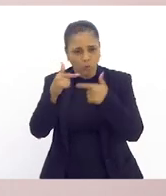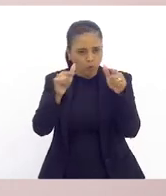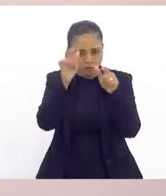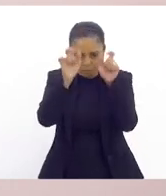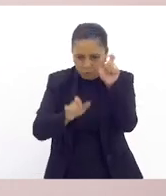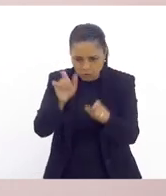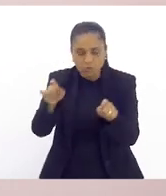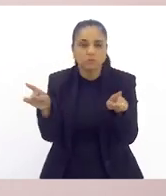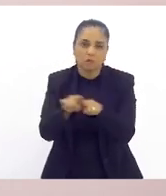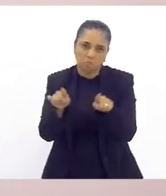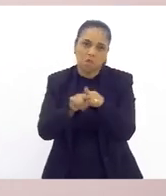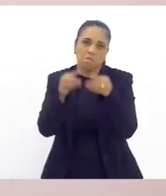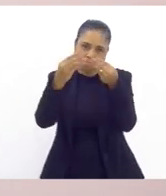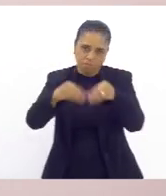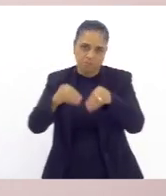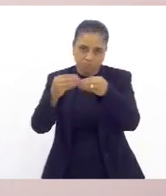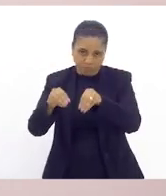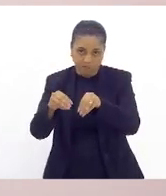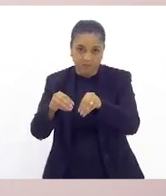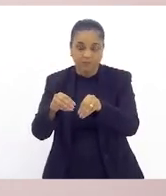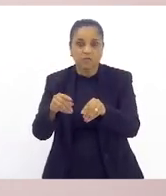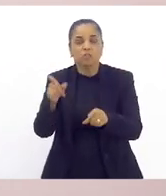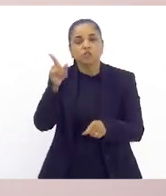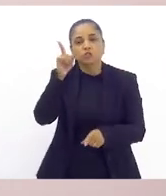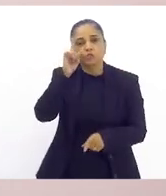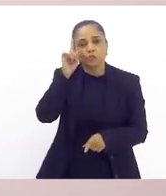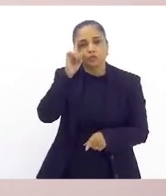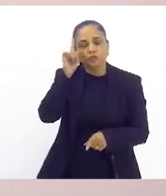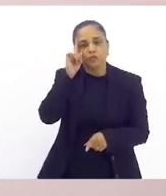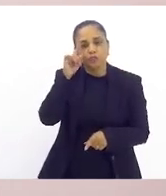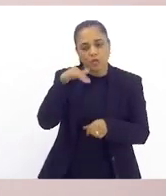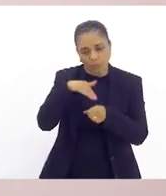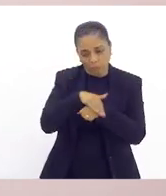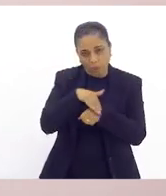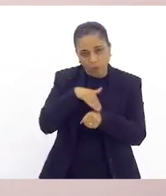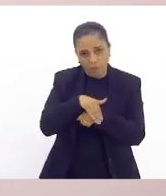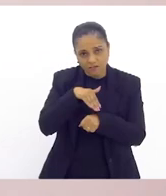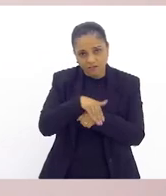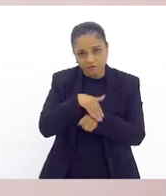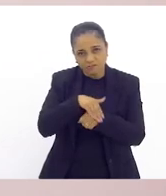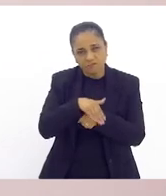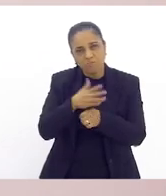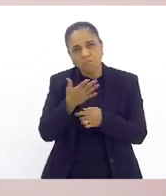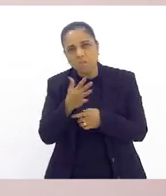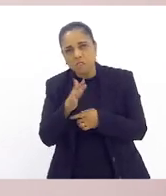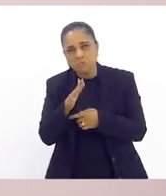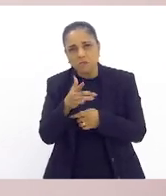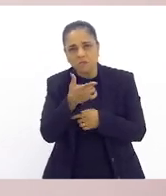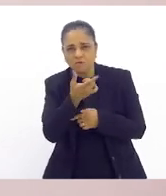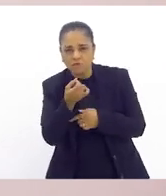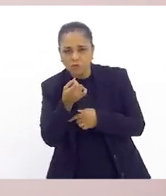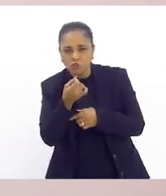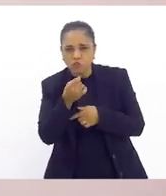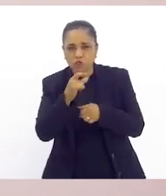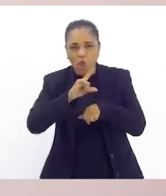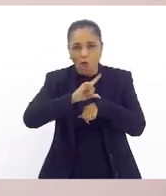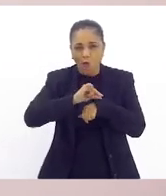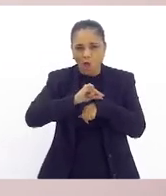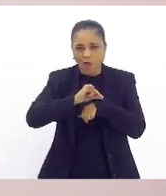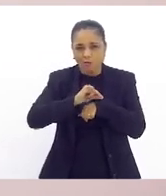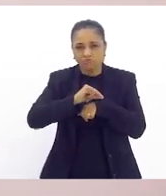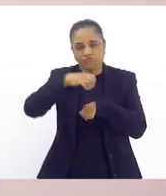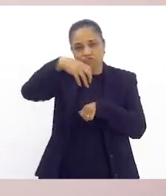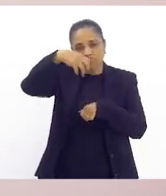15 dias toda noite cerca de por volta das 20 horas começa